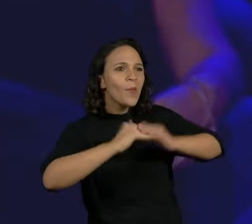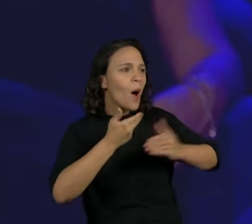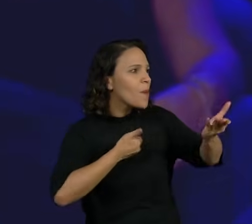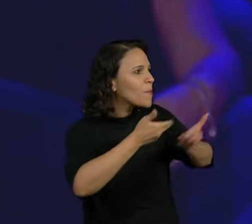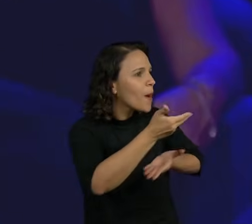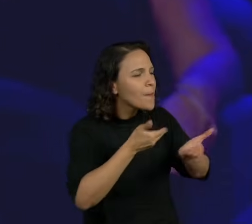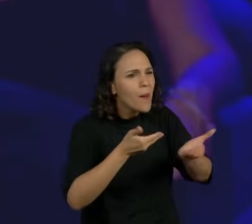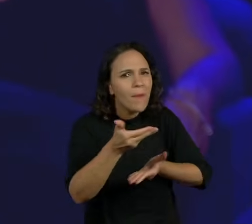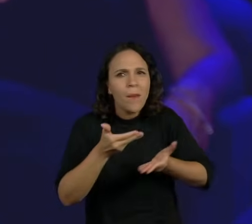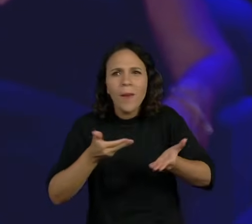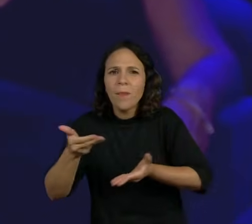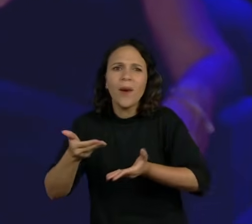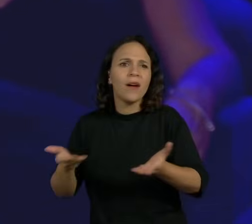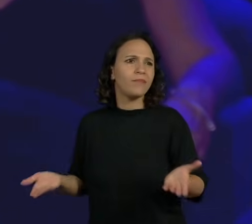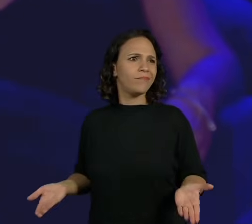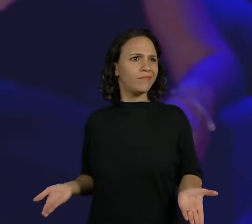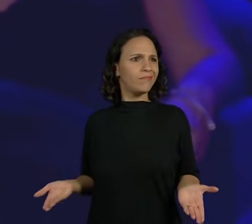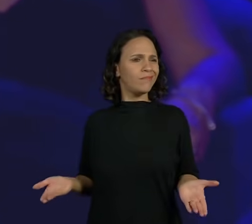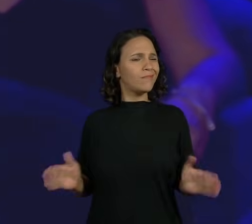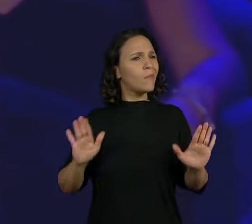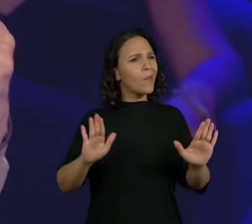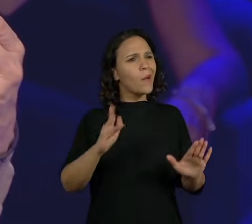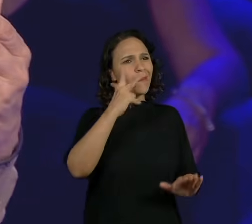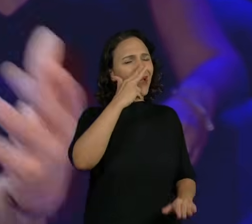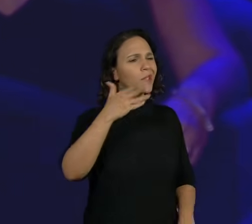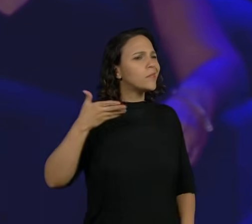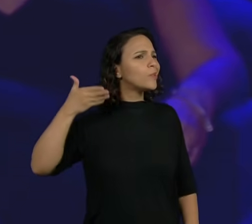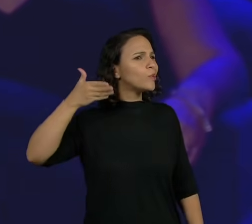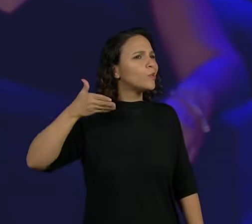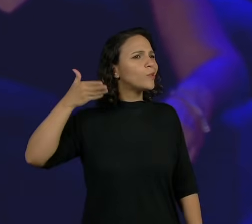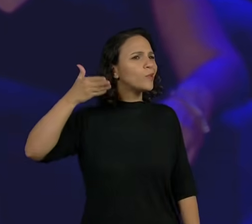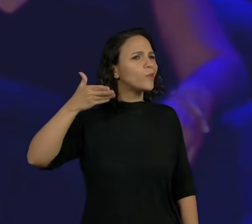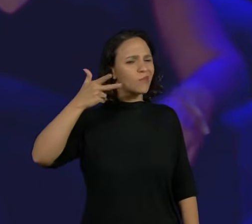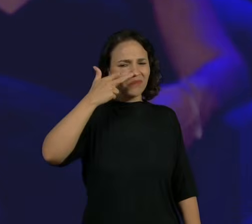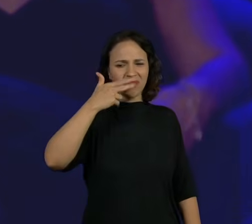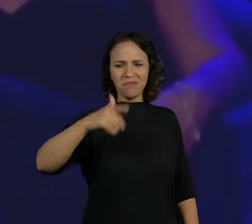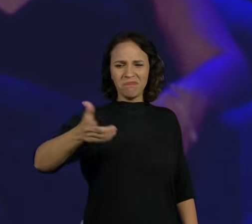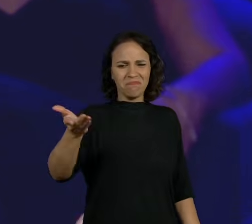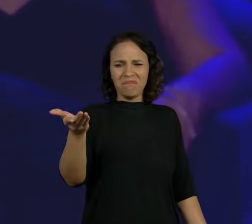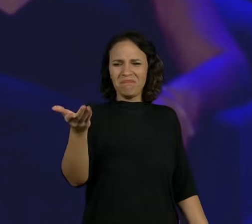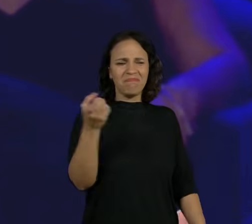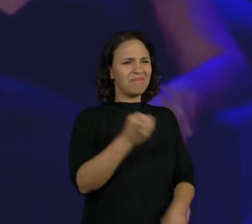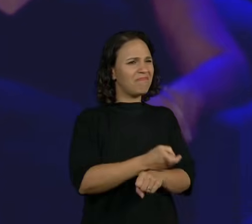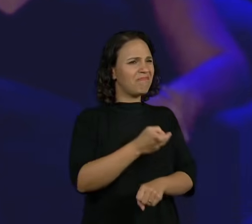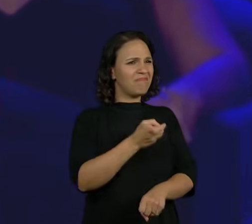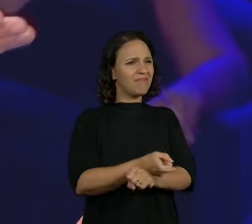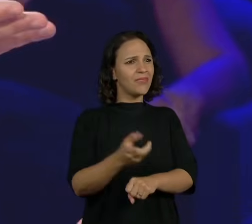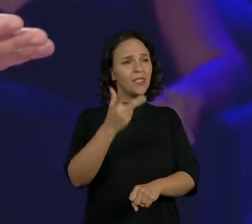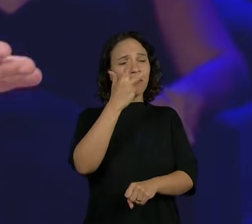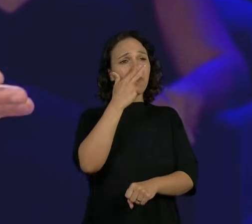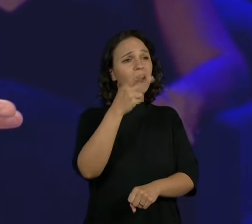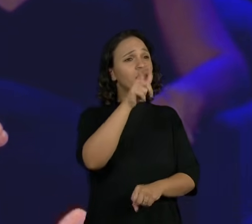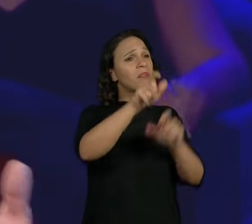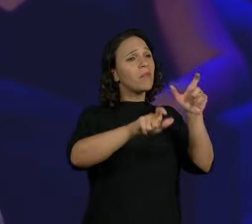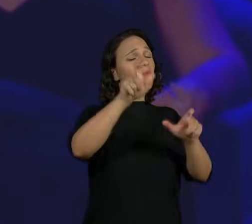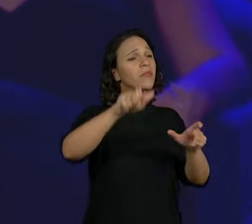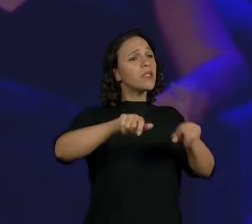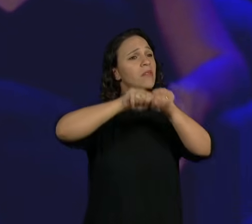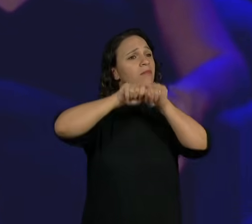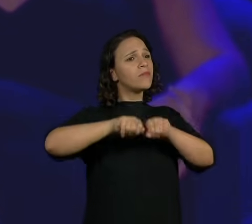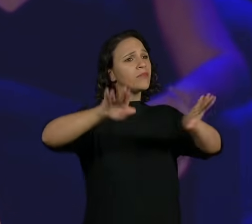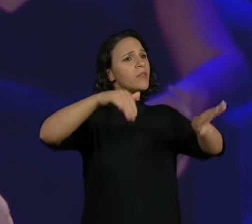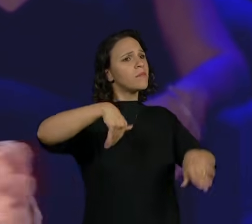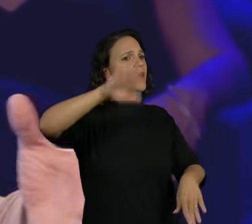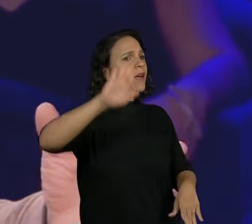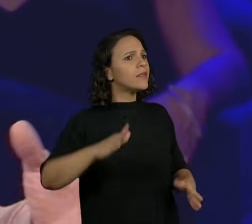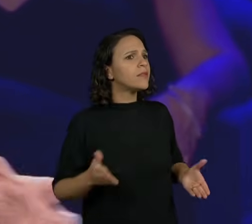né? Claro, claro. Mas parece que o discurso tosco, ele encontra mais eco, ou talvez por isso que você falou, como né,